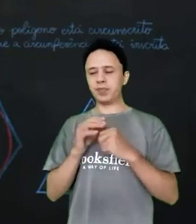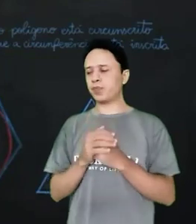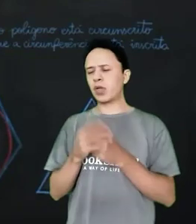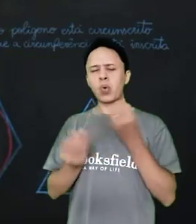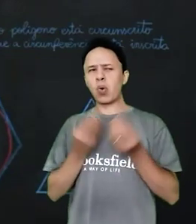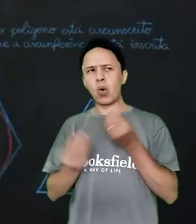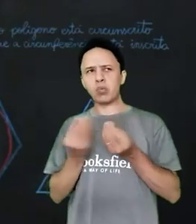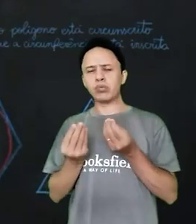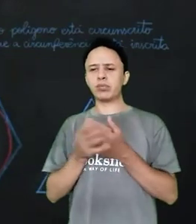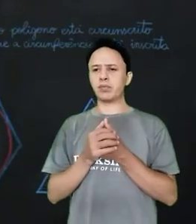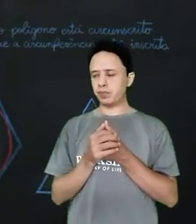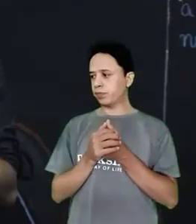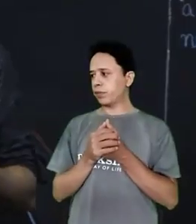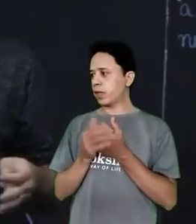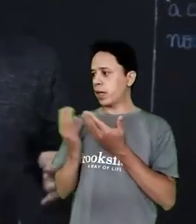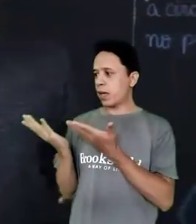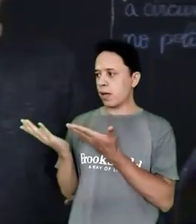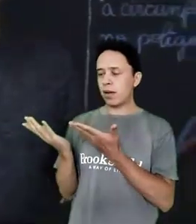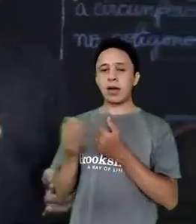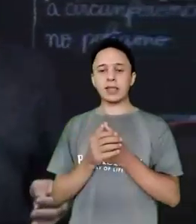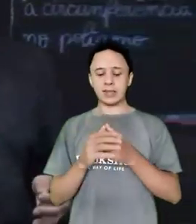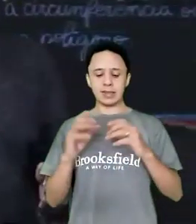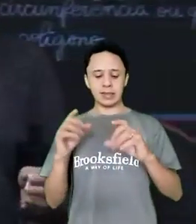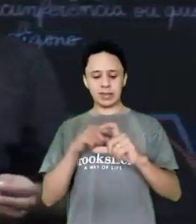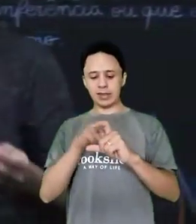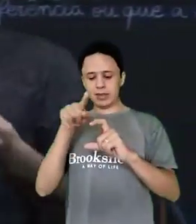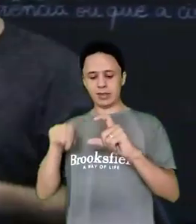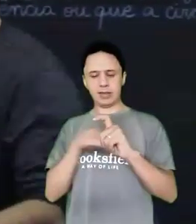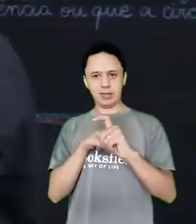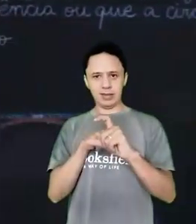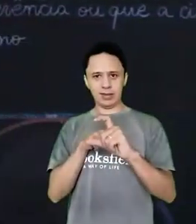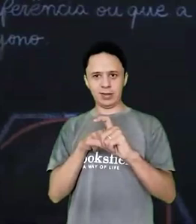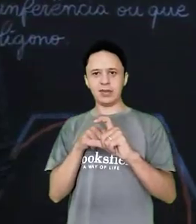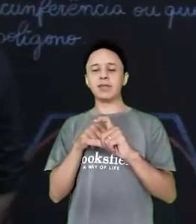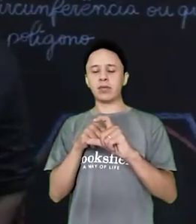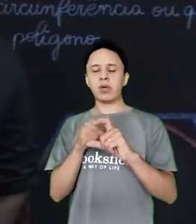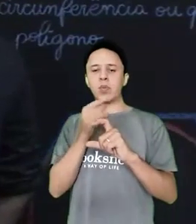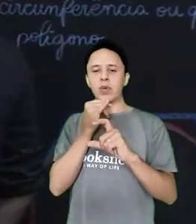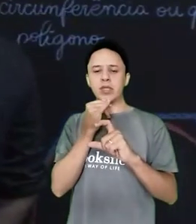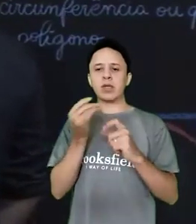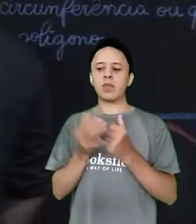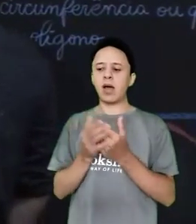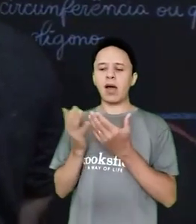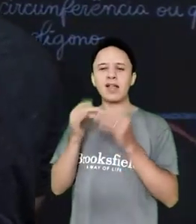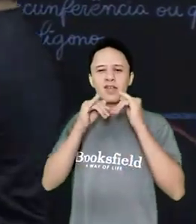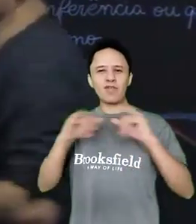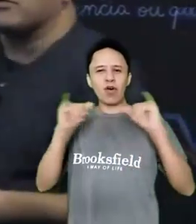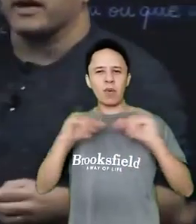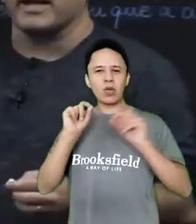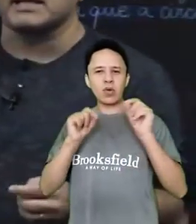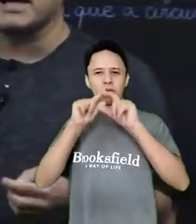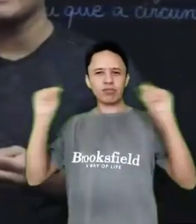A circunscrição é quando a gente tem um elemento ao redor de outro. Aqui nesse caso, ele está informando que